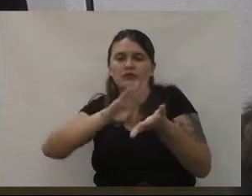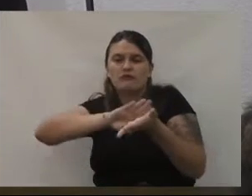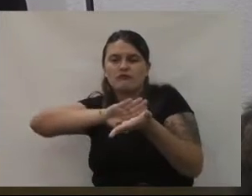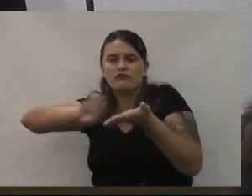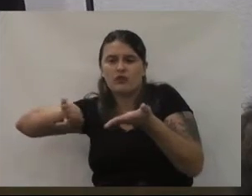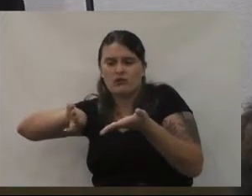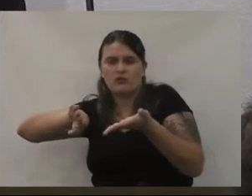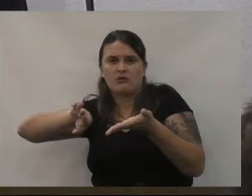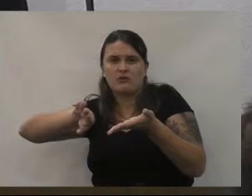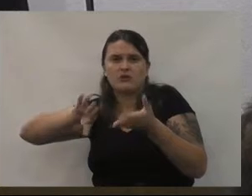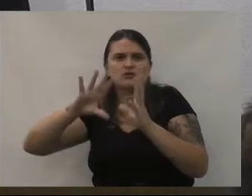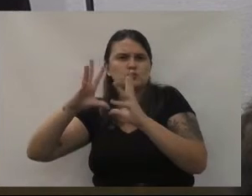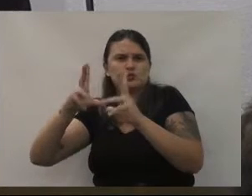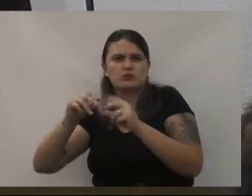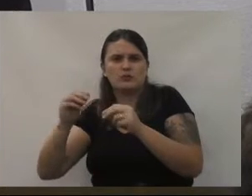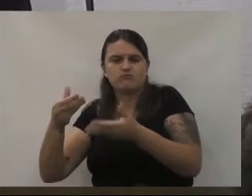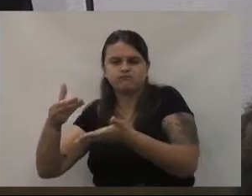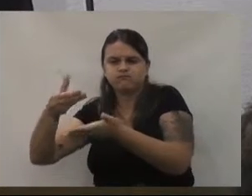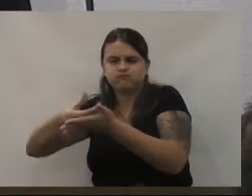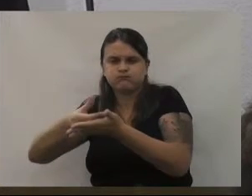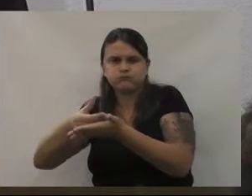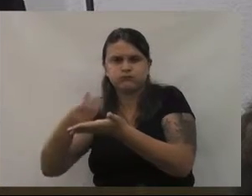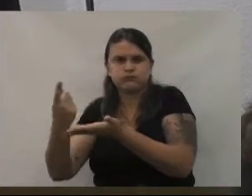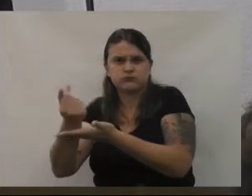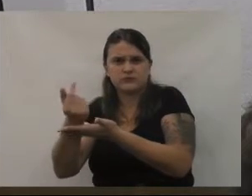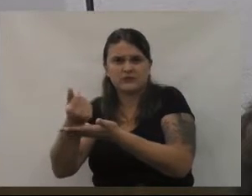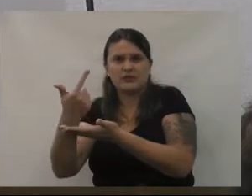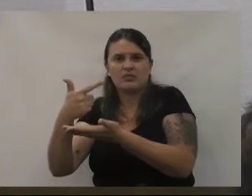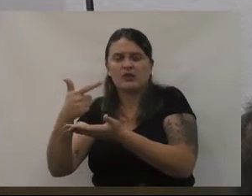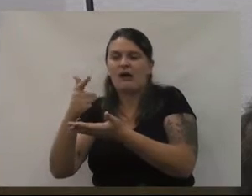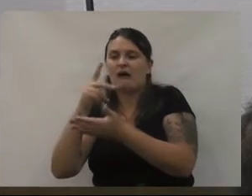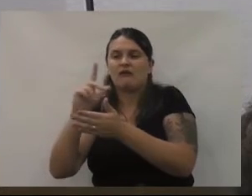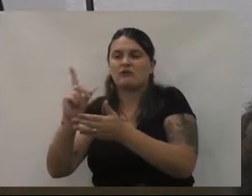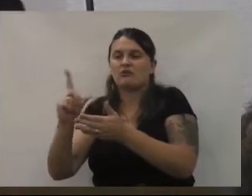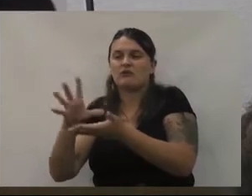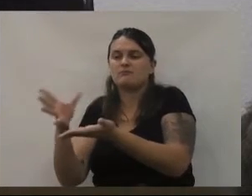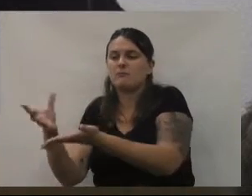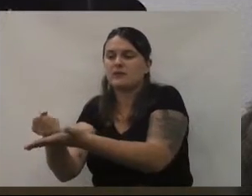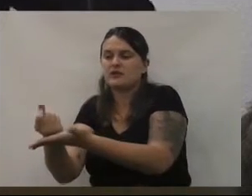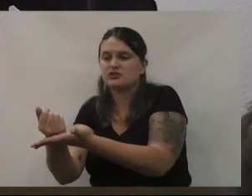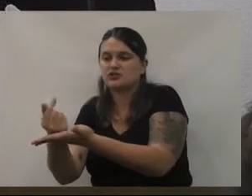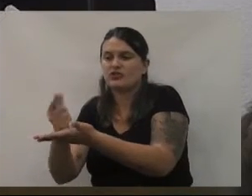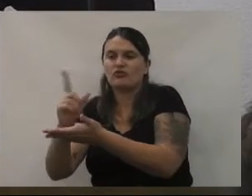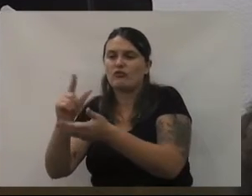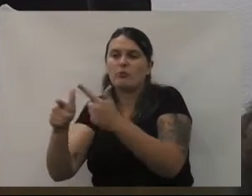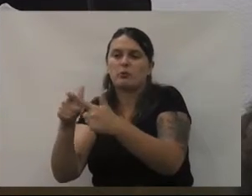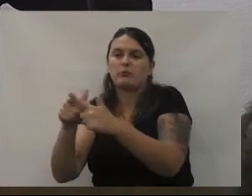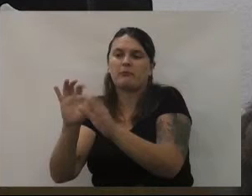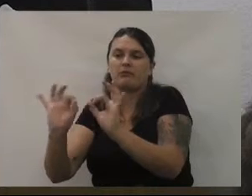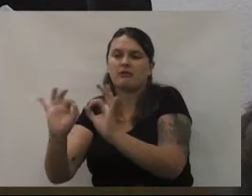retirar todo esse volume de dinheiro sem comprometer a Seguridade Social.